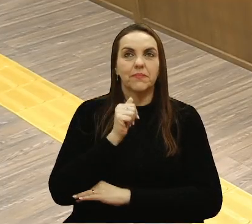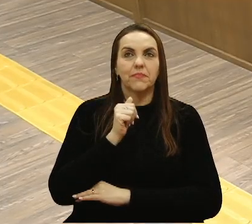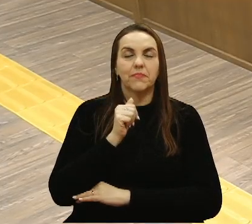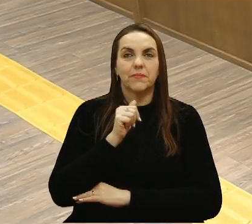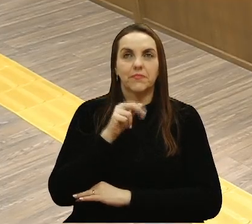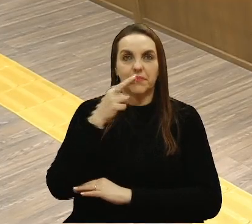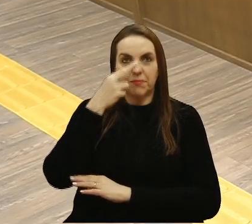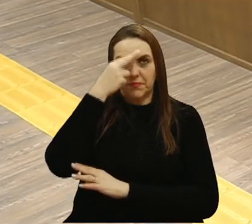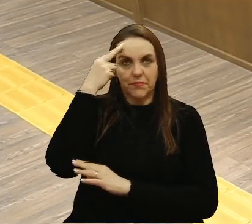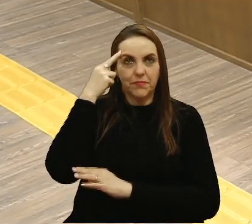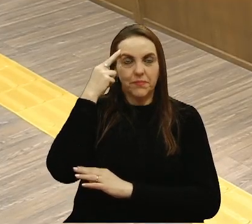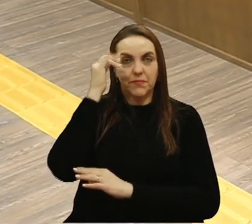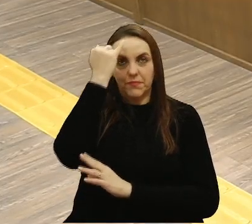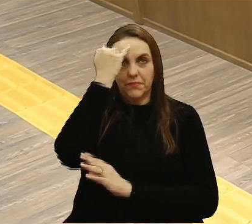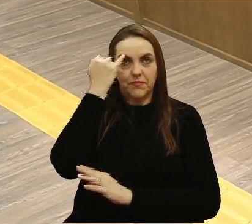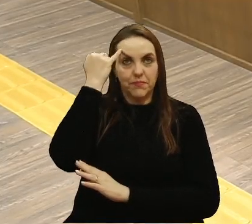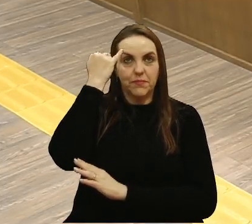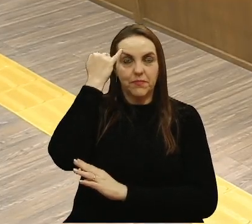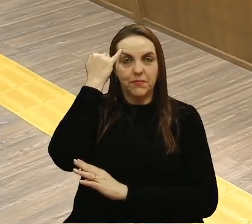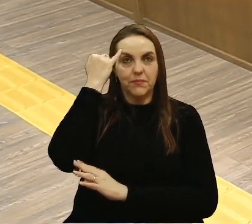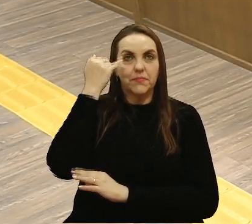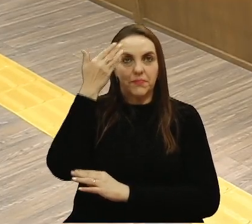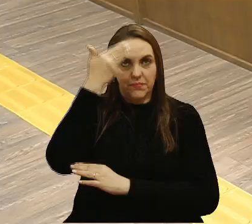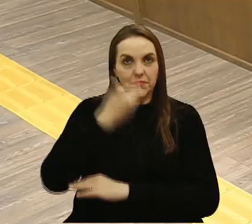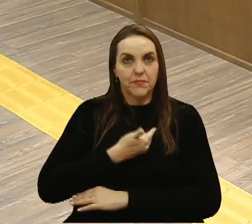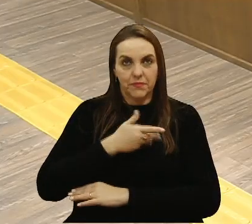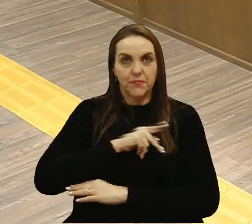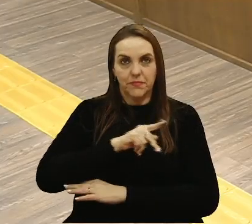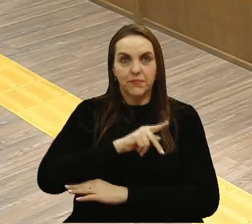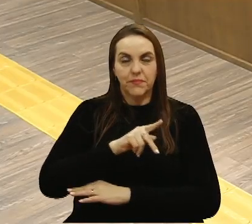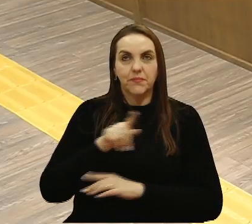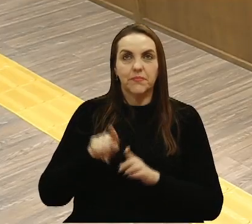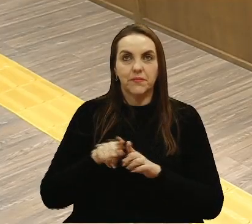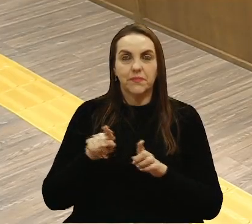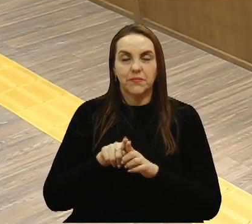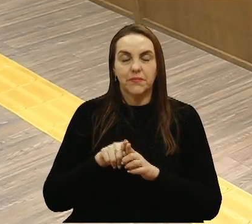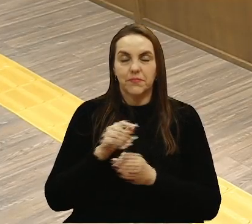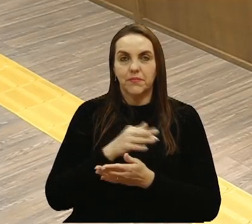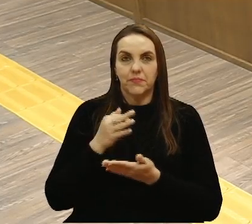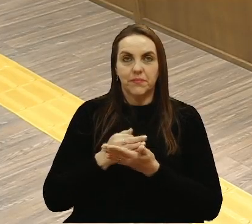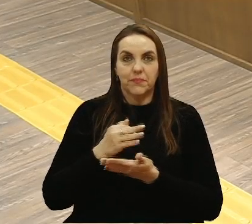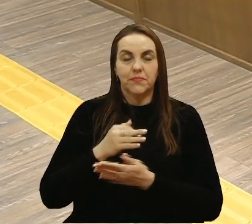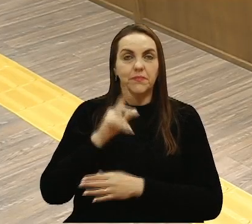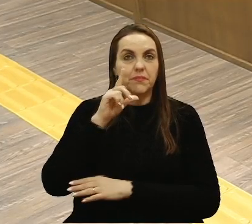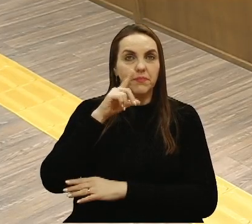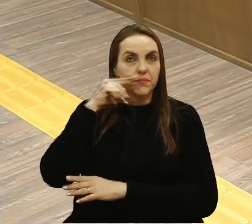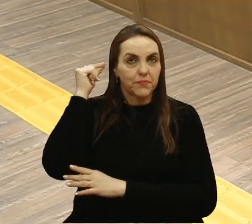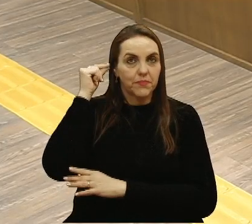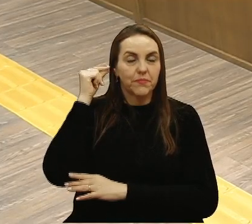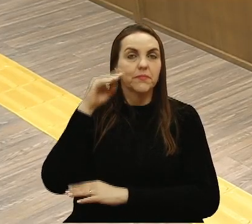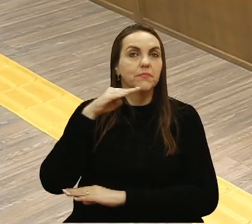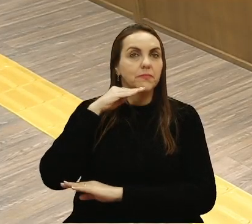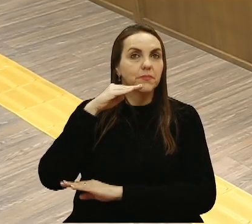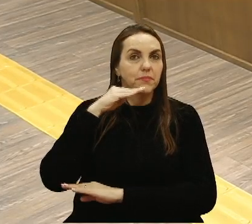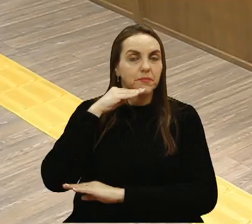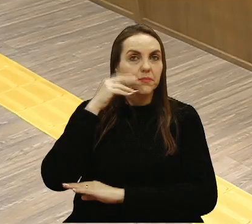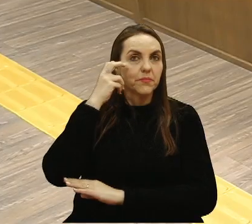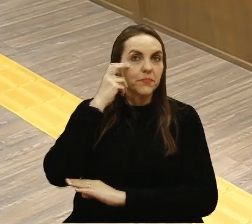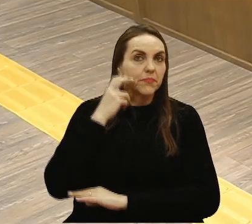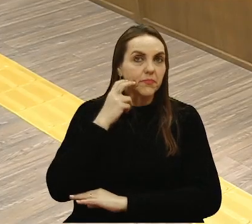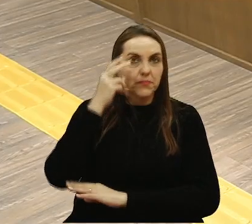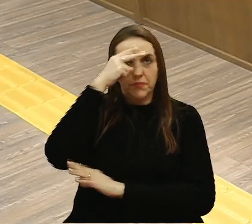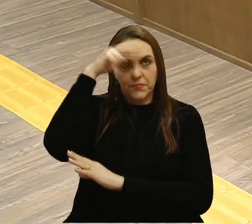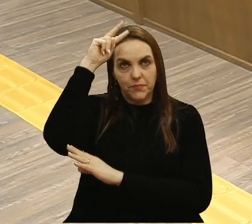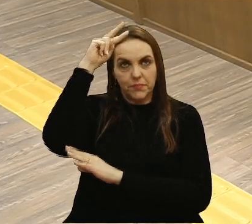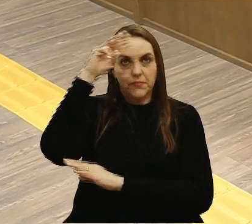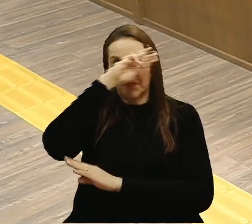Rafael Bueno, Zé D'Ambrós e este presidente. Ausentes os vereadores Aldonei Machado, Bortola, Daniel Santos, Edson da